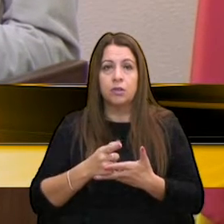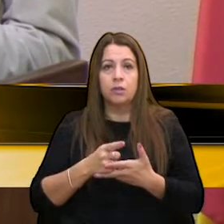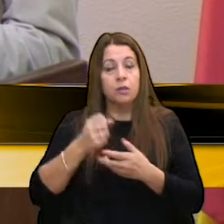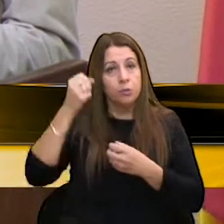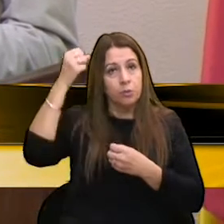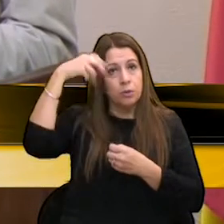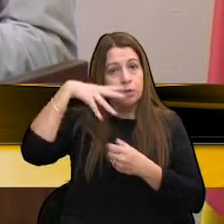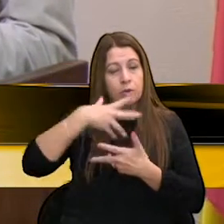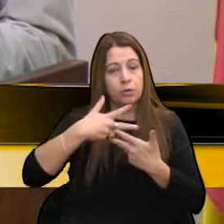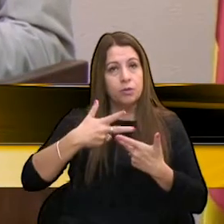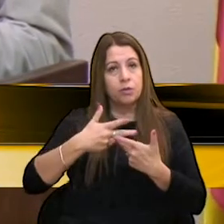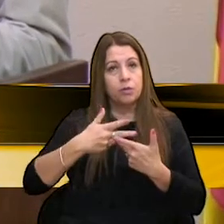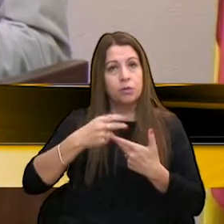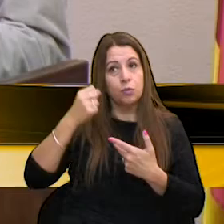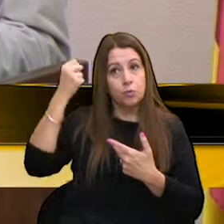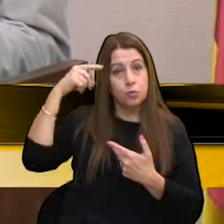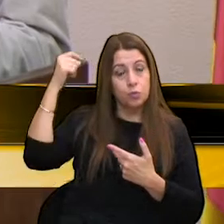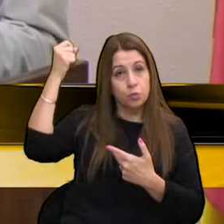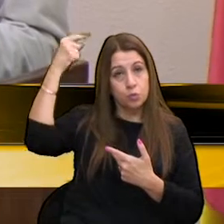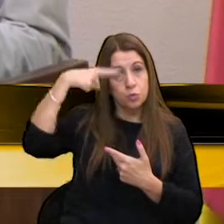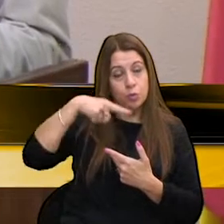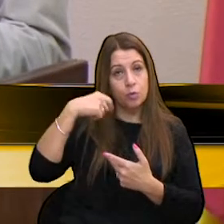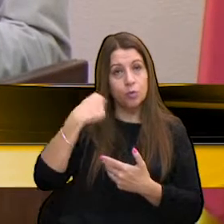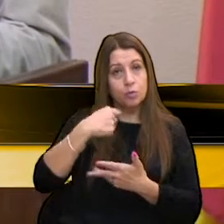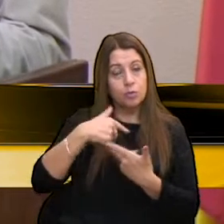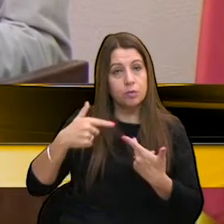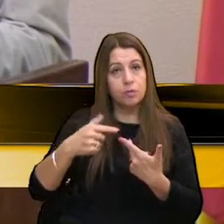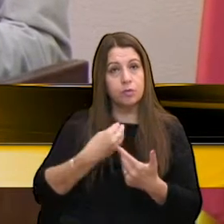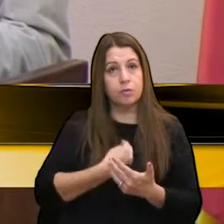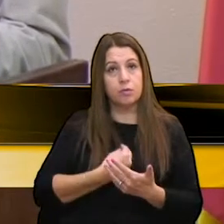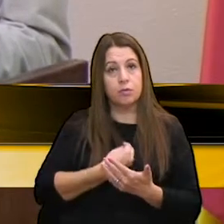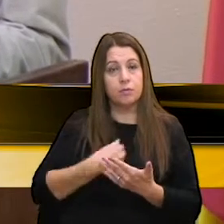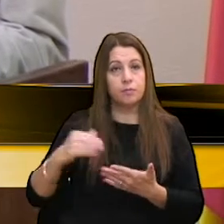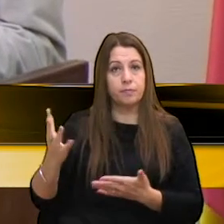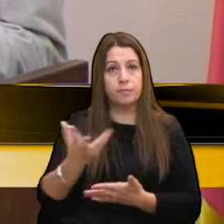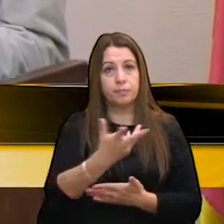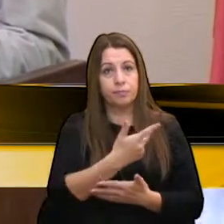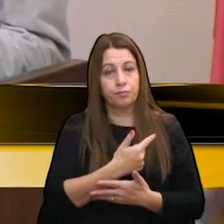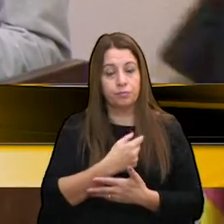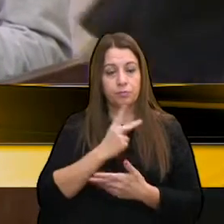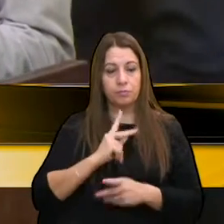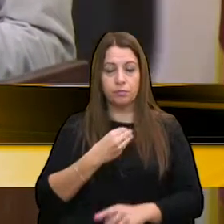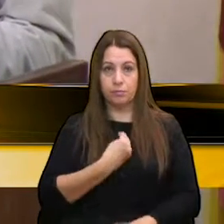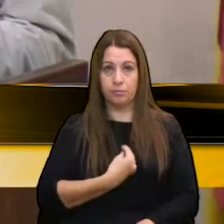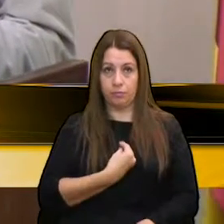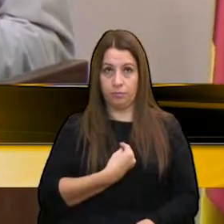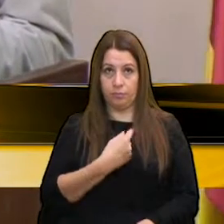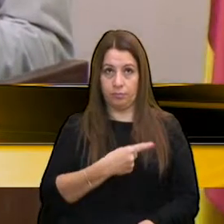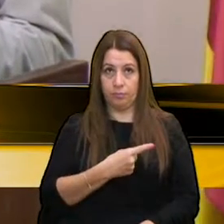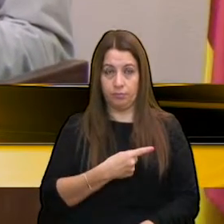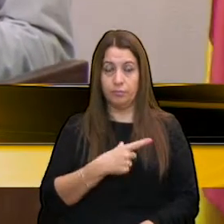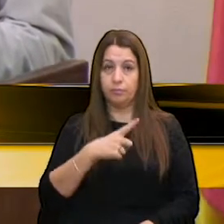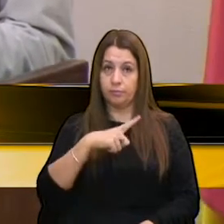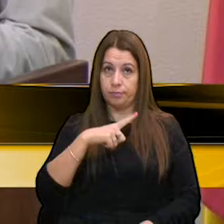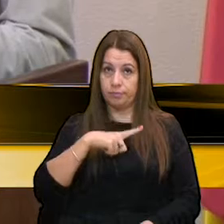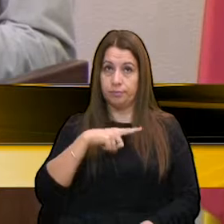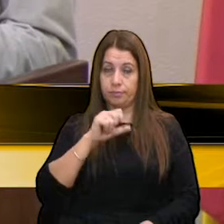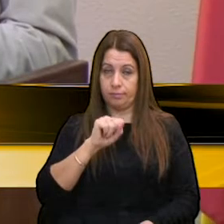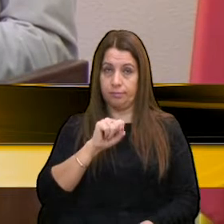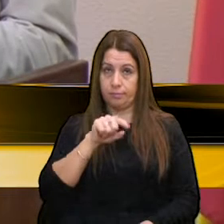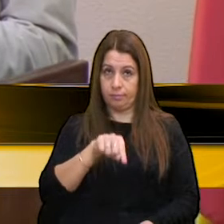luminosidade e o calor do sol são necessários para a vida a todos os seres vivos. Existe,